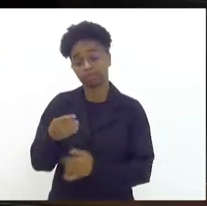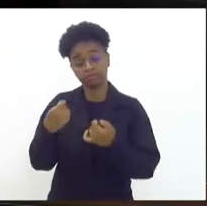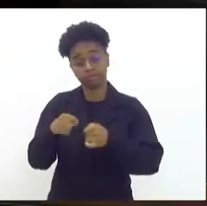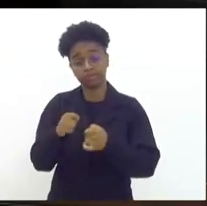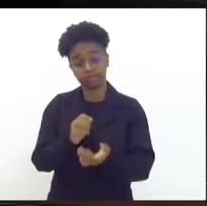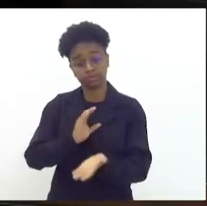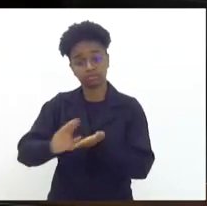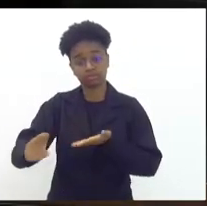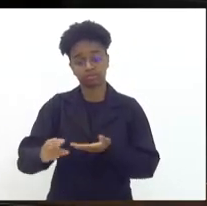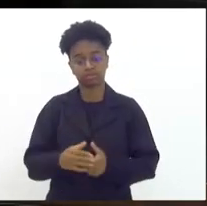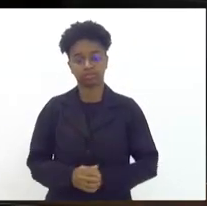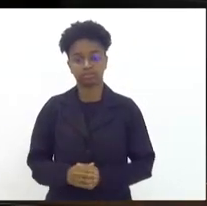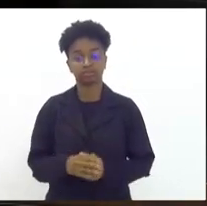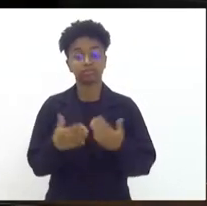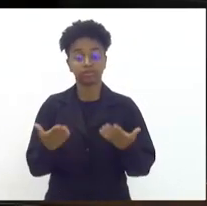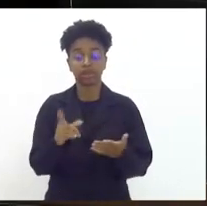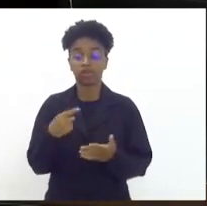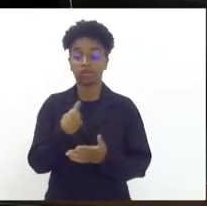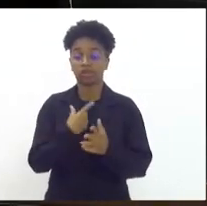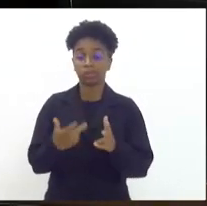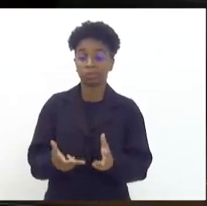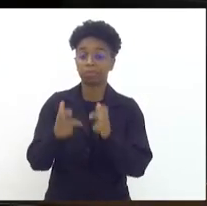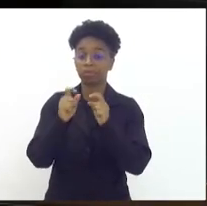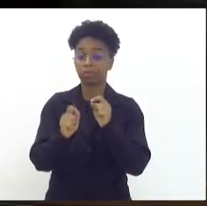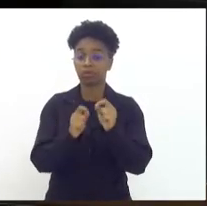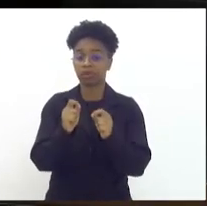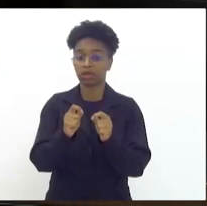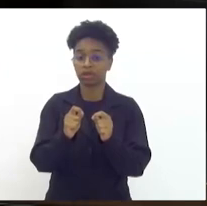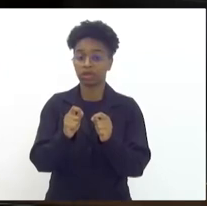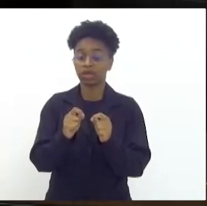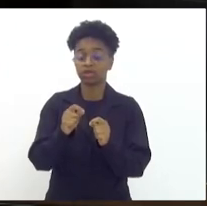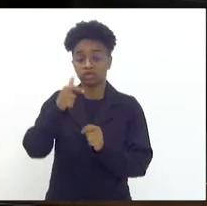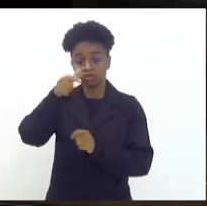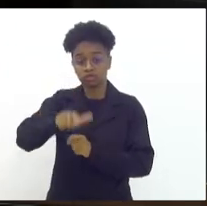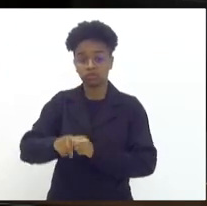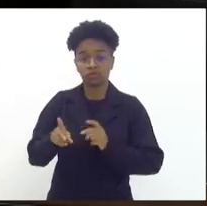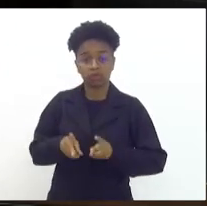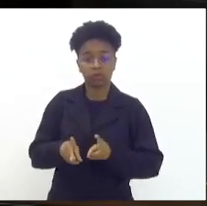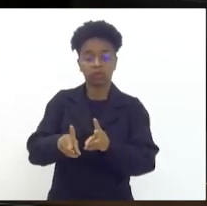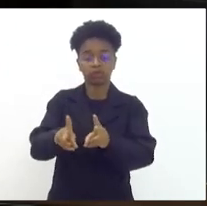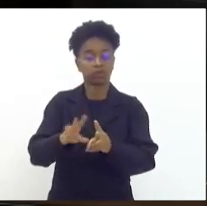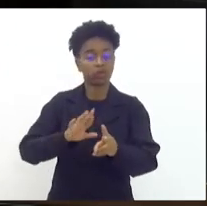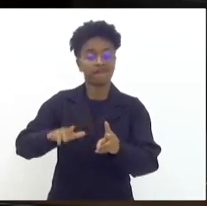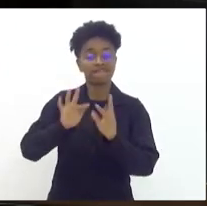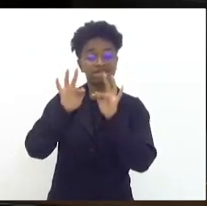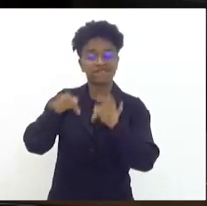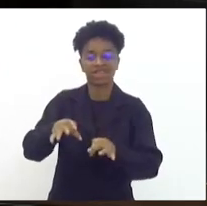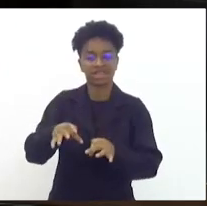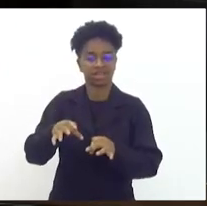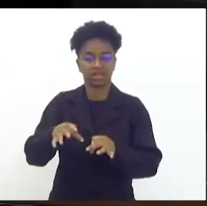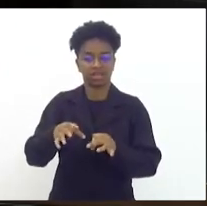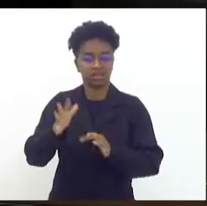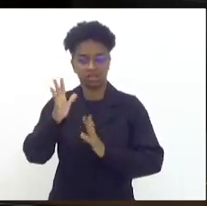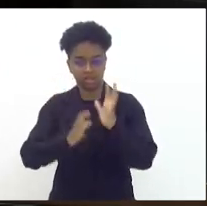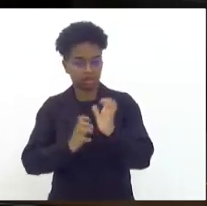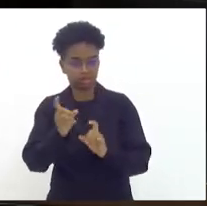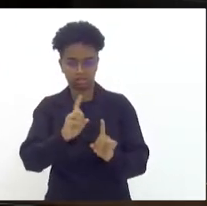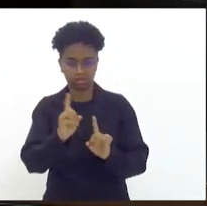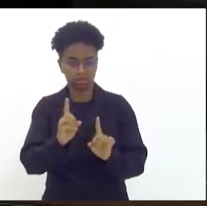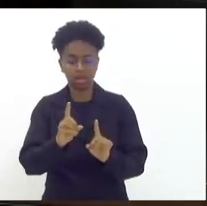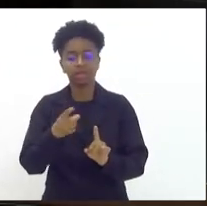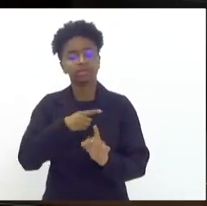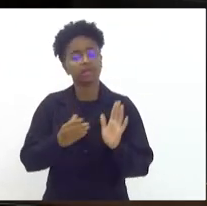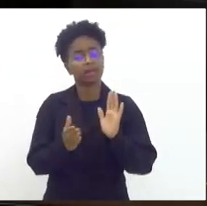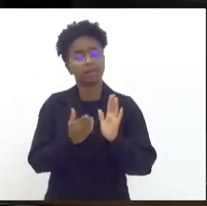de modo que nós estamos diante pessoal do reforço da Guerra fiscal e não do fim da guerra fiscal da promessa do destino para